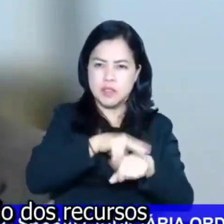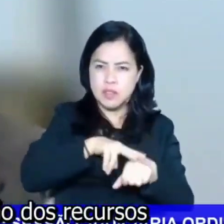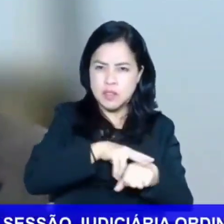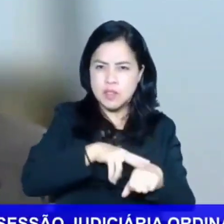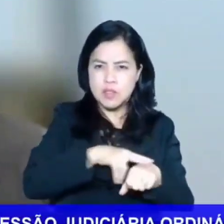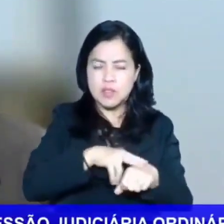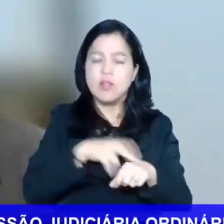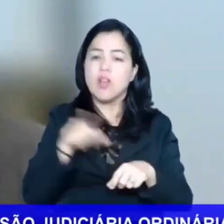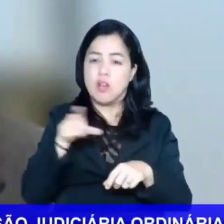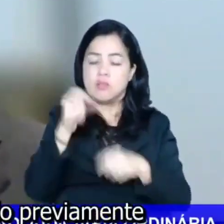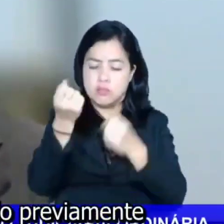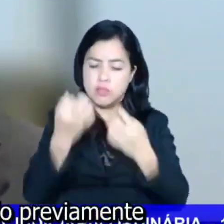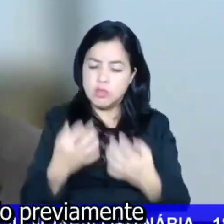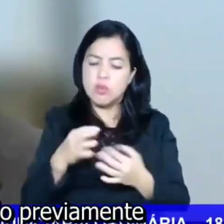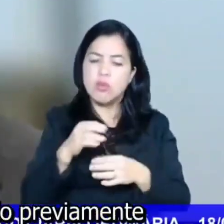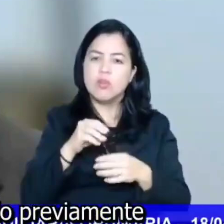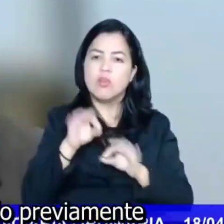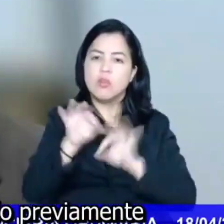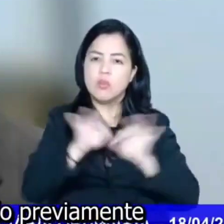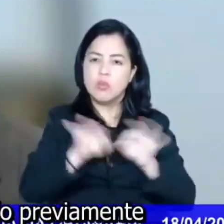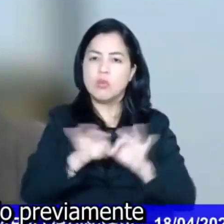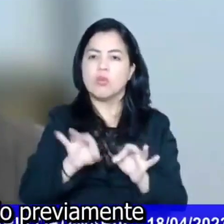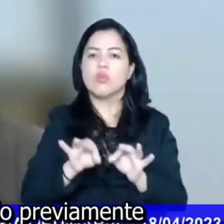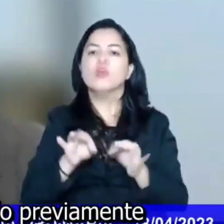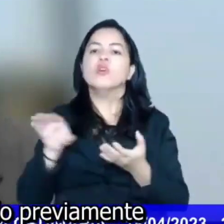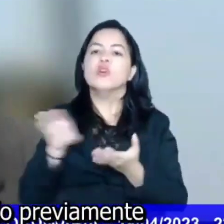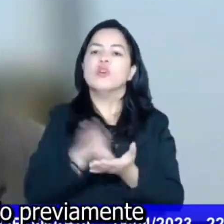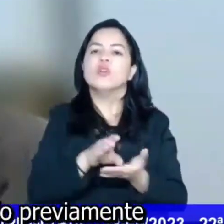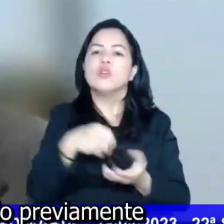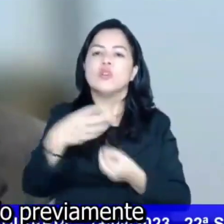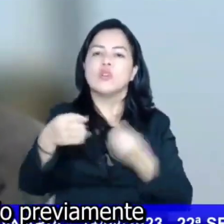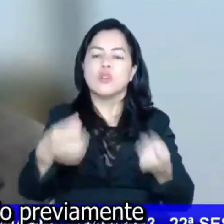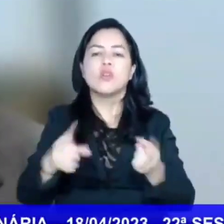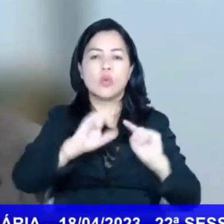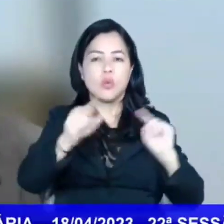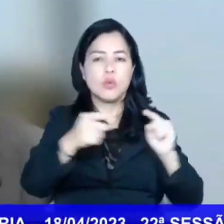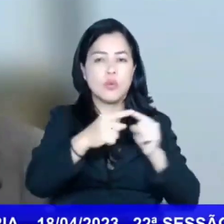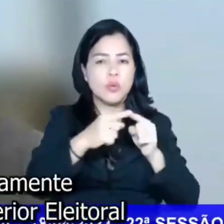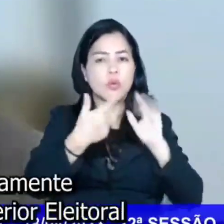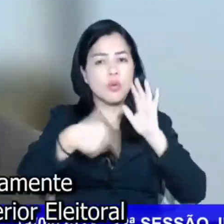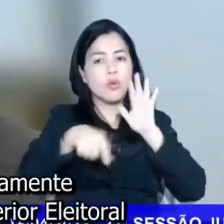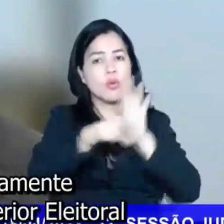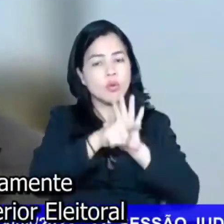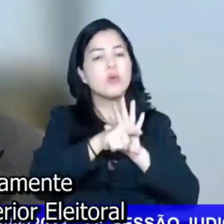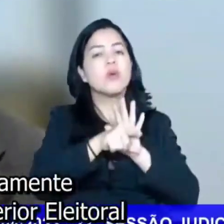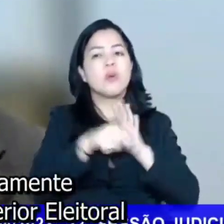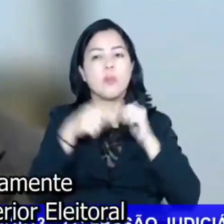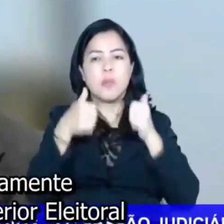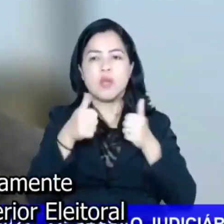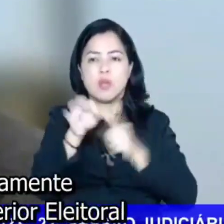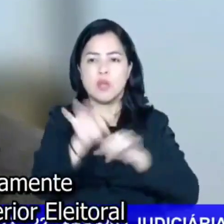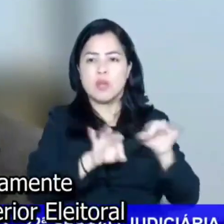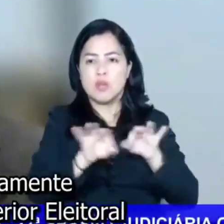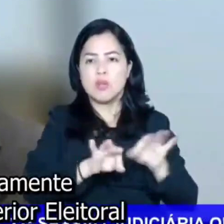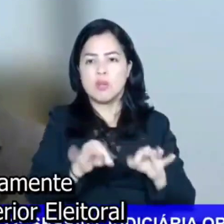distribuição dos recursos pelo Partido Verde se deu com base numa resolução previamente elaborada e previamente, com critérios